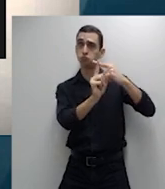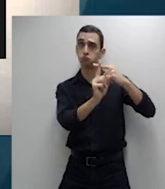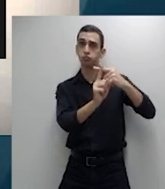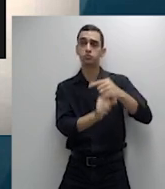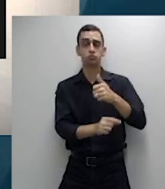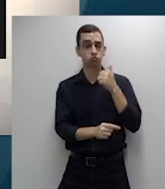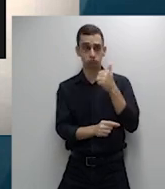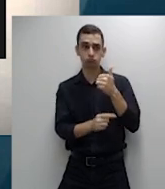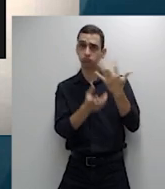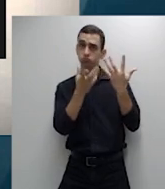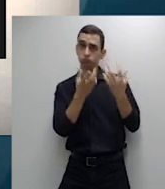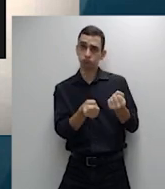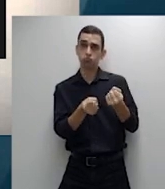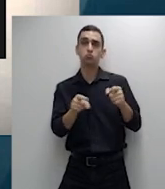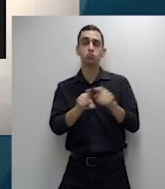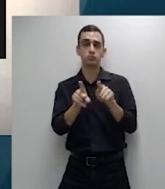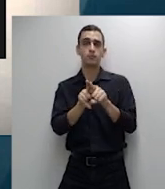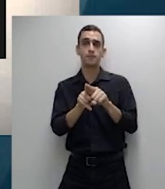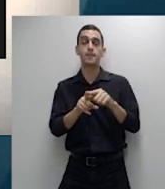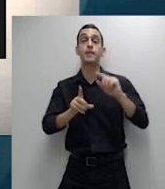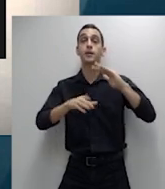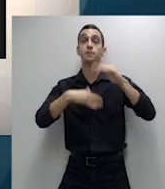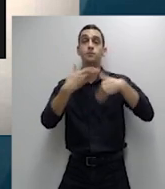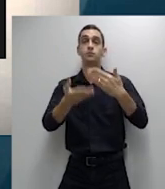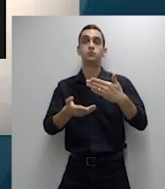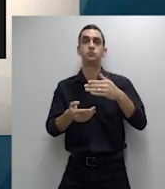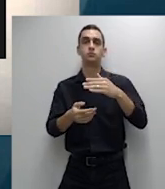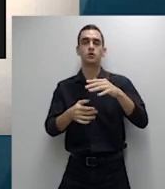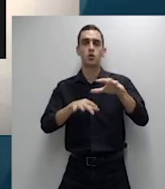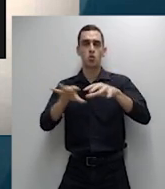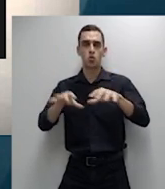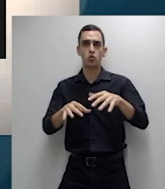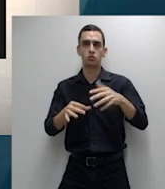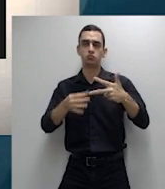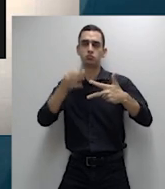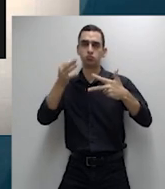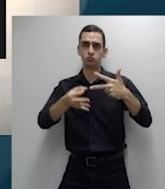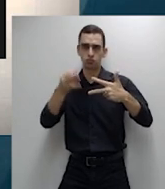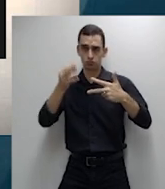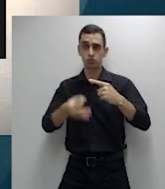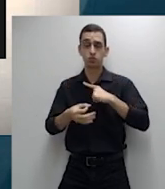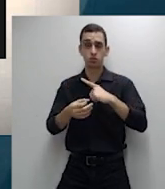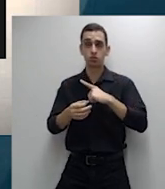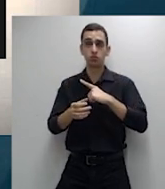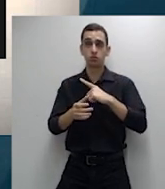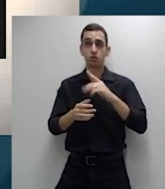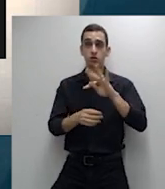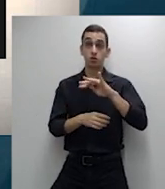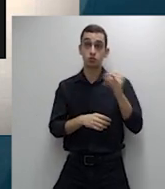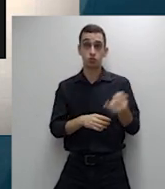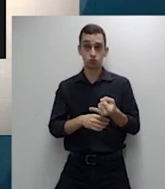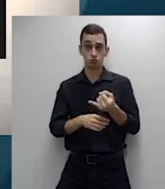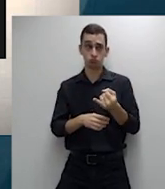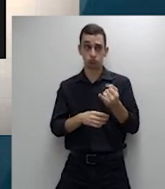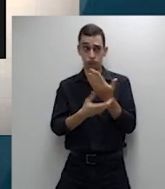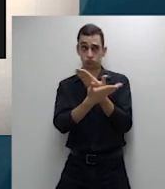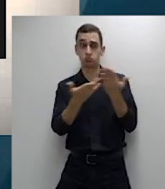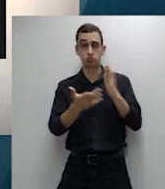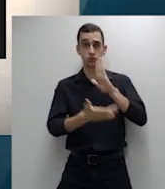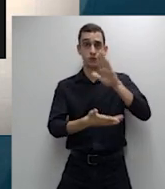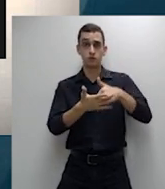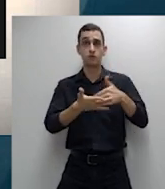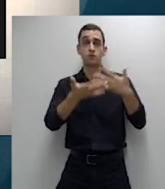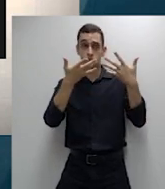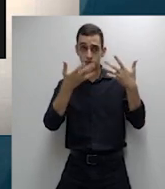à concessão da ordem o presidente do órgão julgador do Tribunal de Justiça também votou favorável e tudo isso se